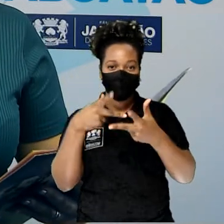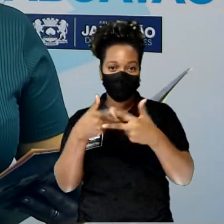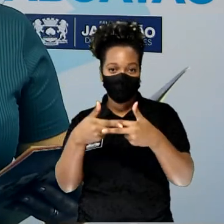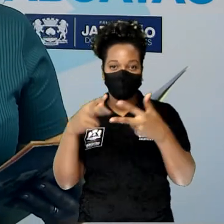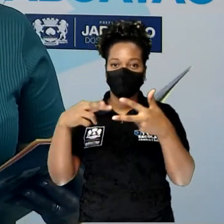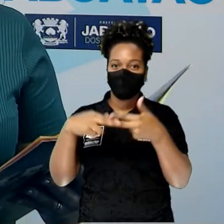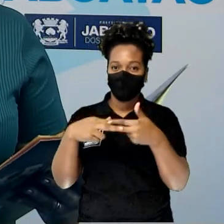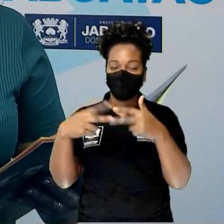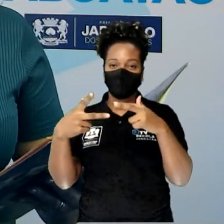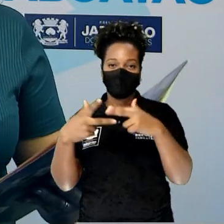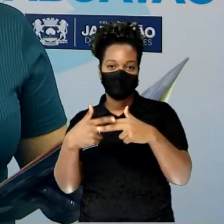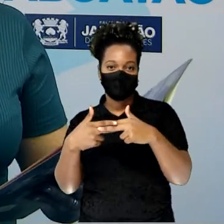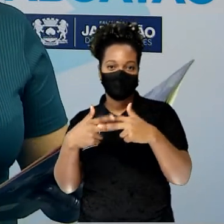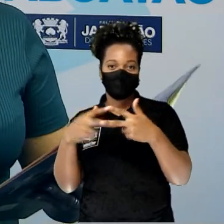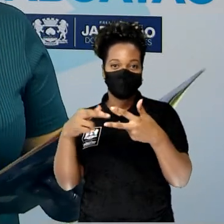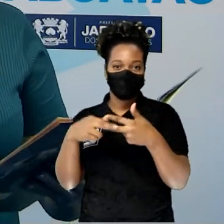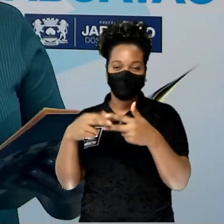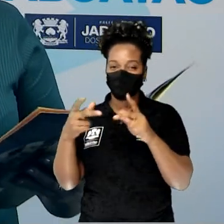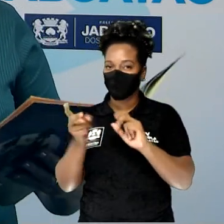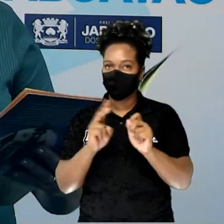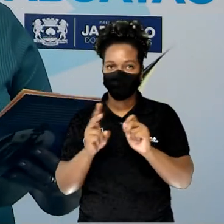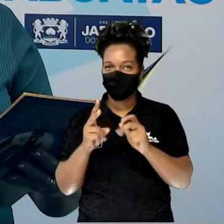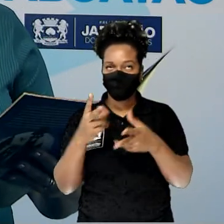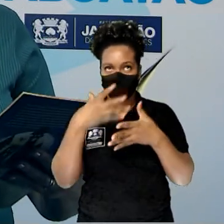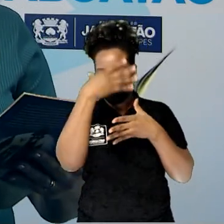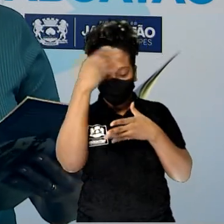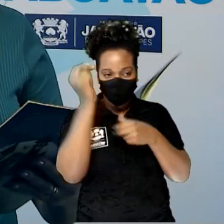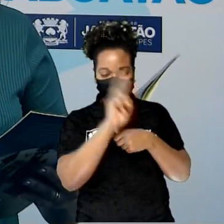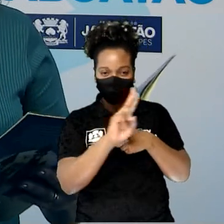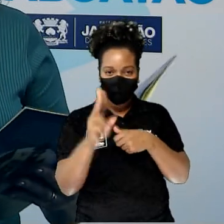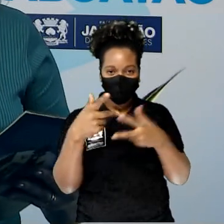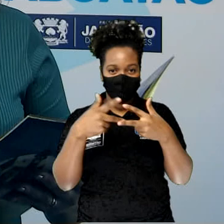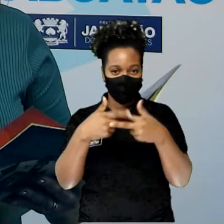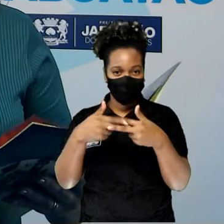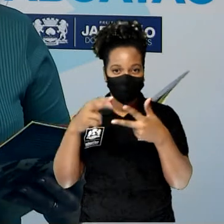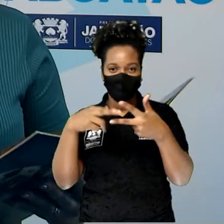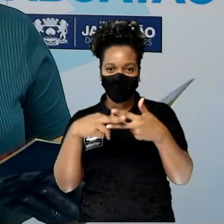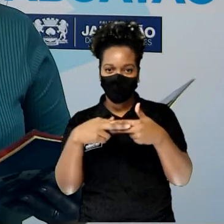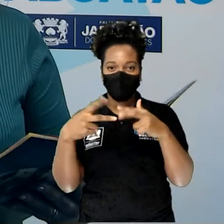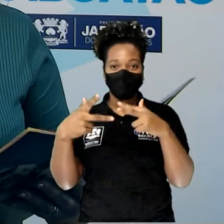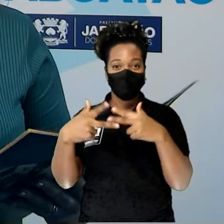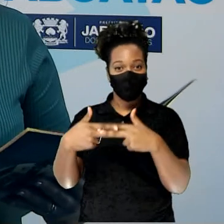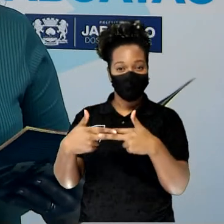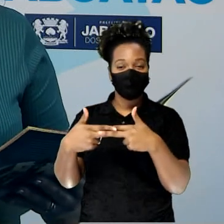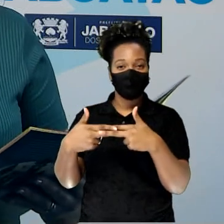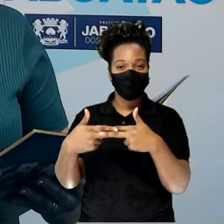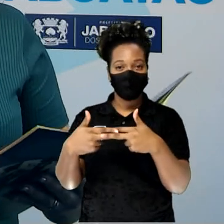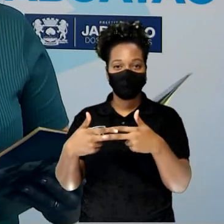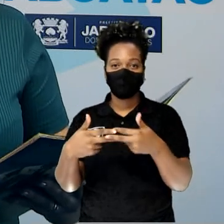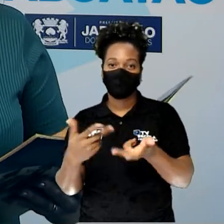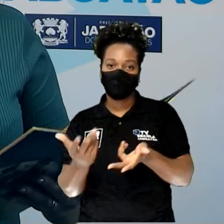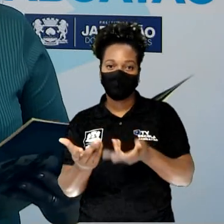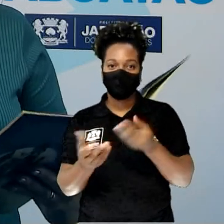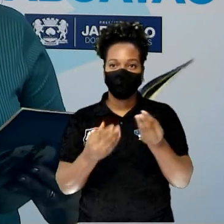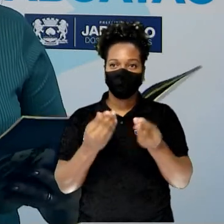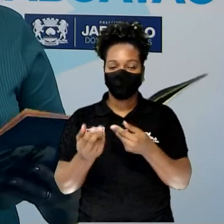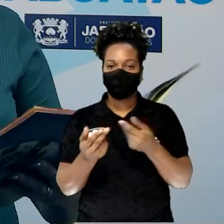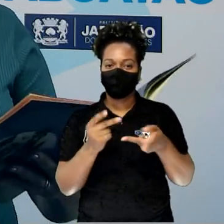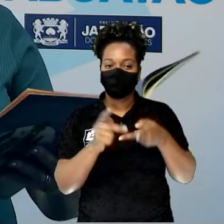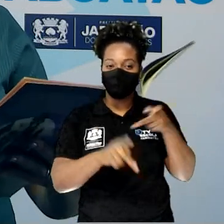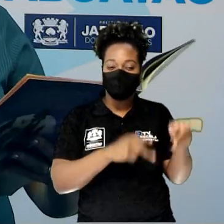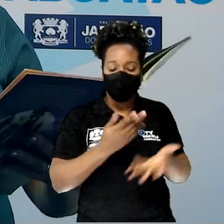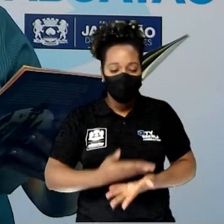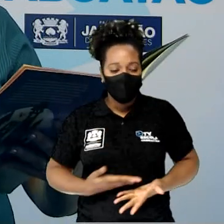Carambola, carambola, não posso esquecer teu nome. Carambola, carambola, o meu povo tá